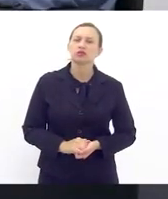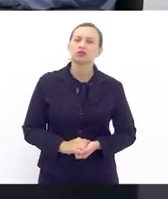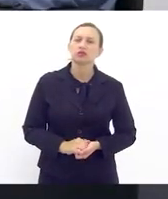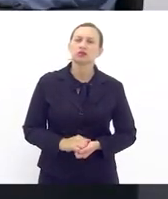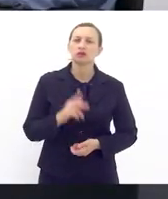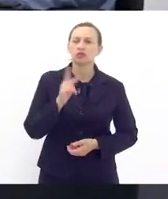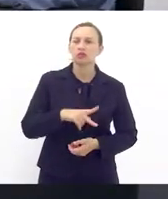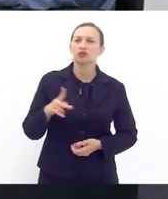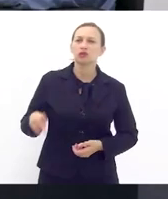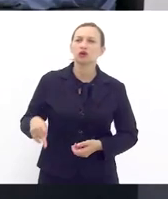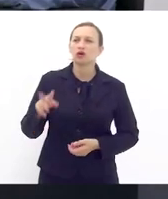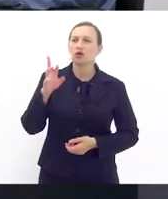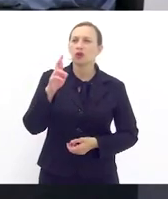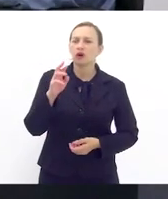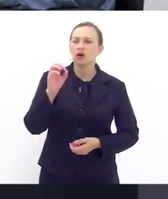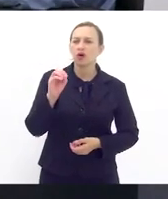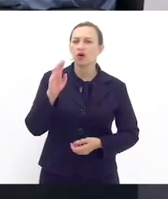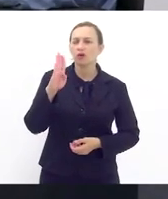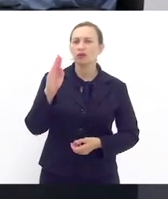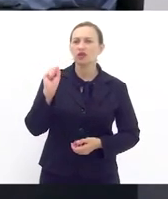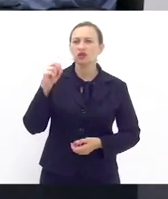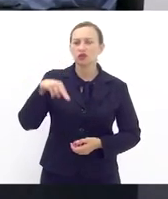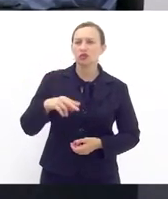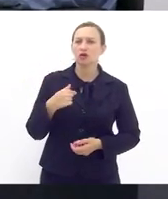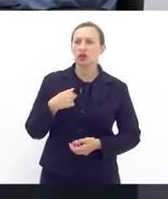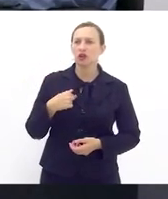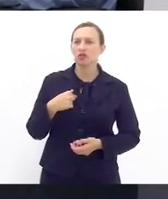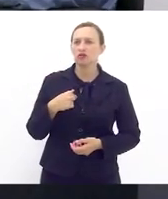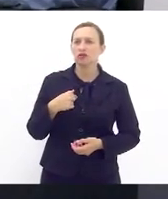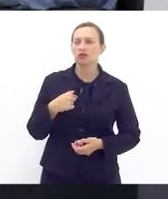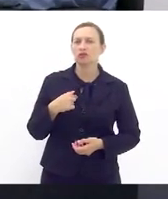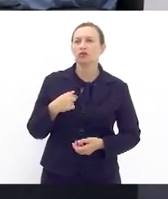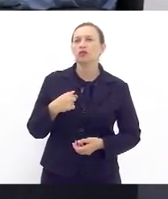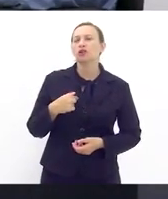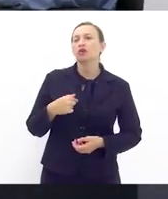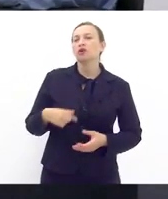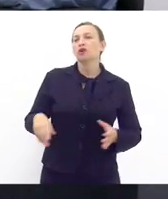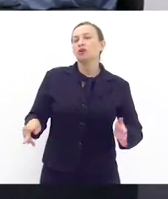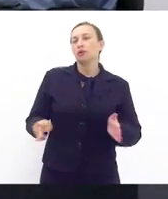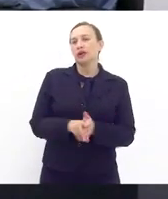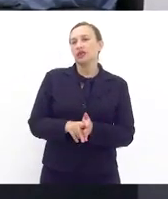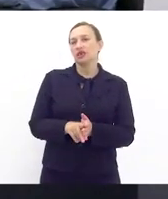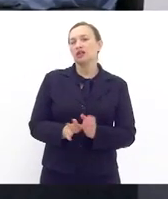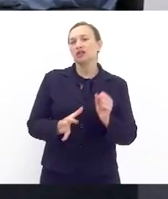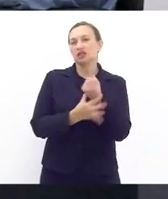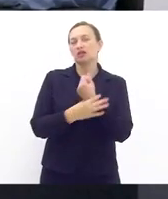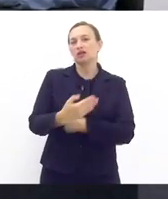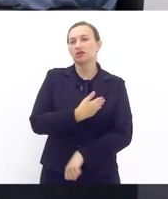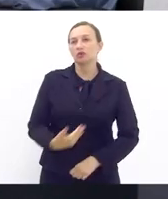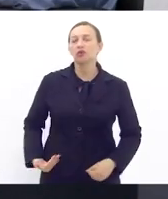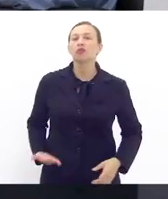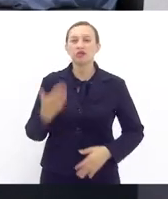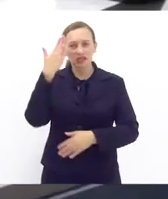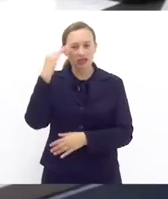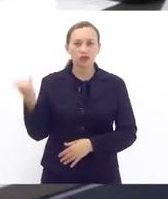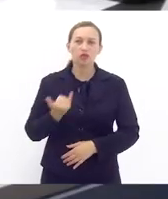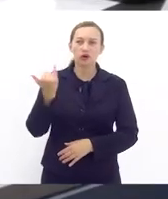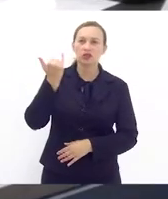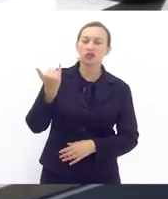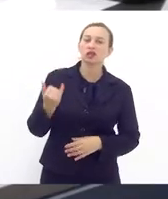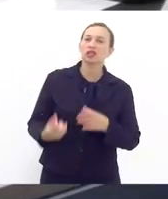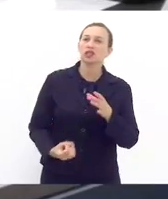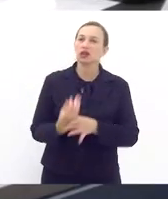Robson eu venho da segurança pública e lá eu sei como ninguém a importância de construir escola para não construir